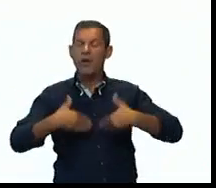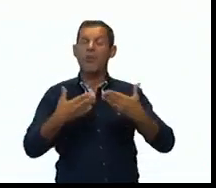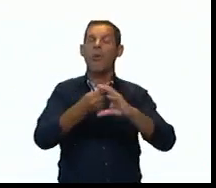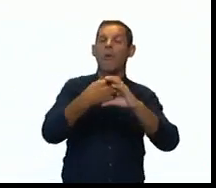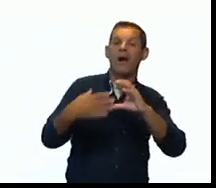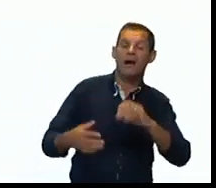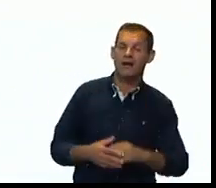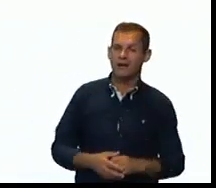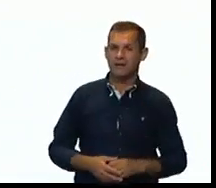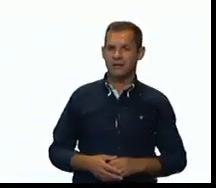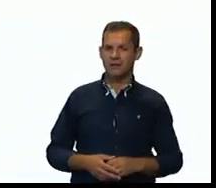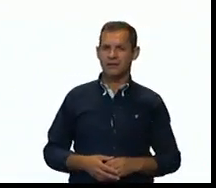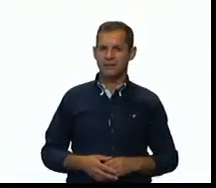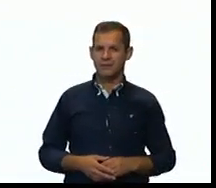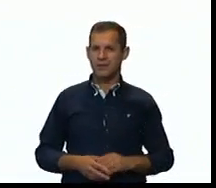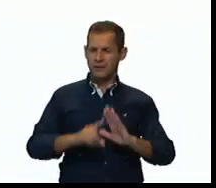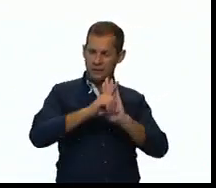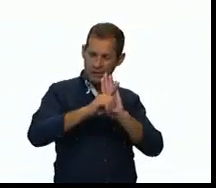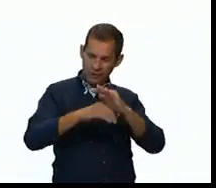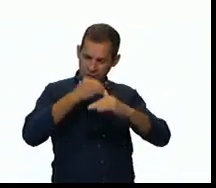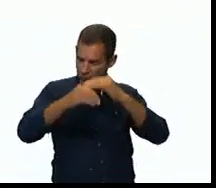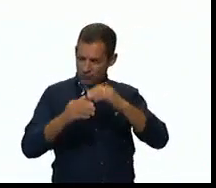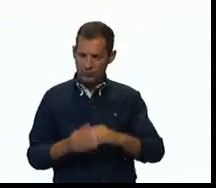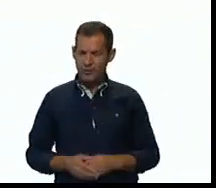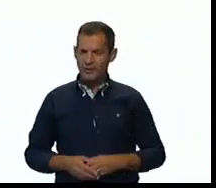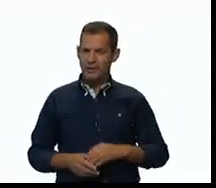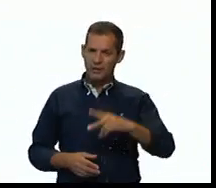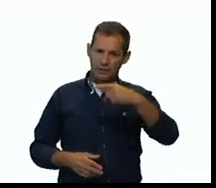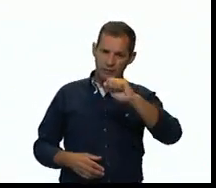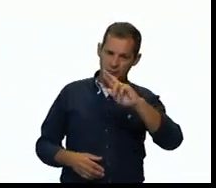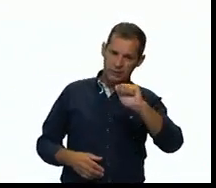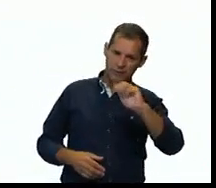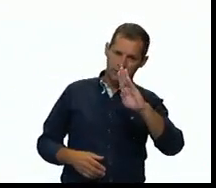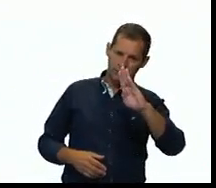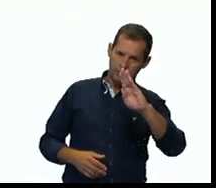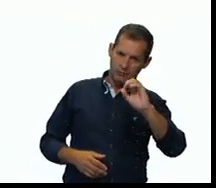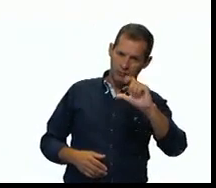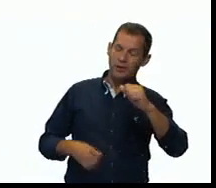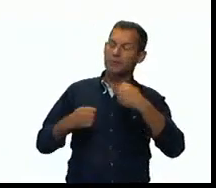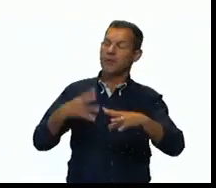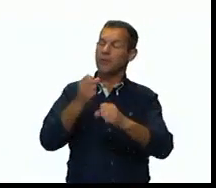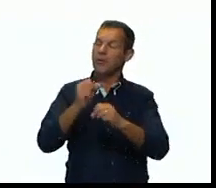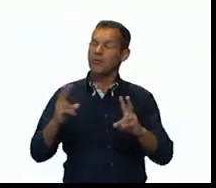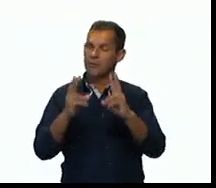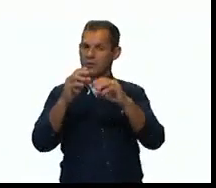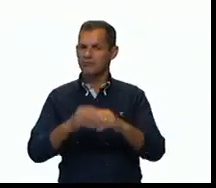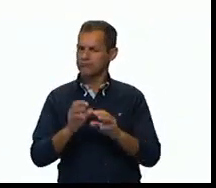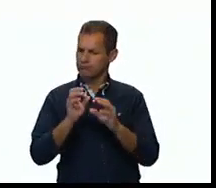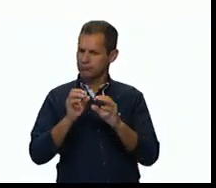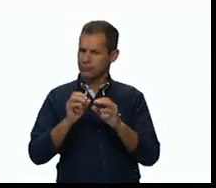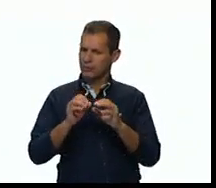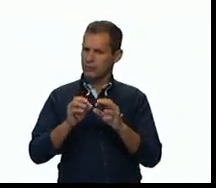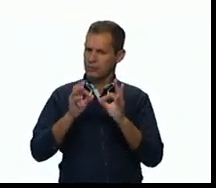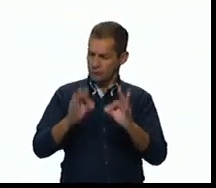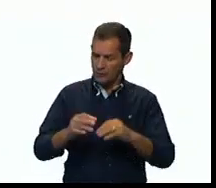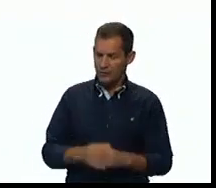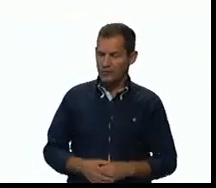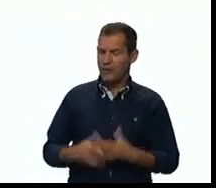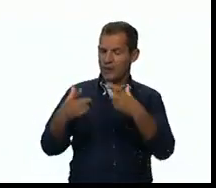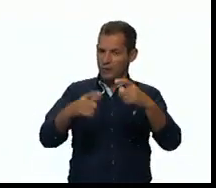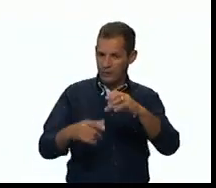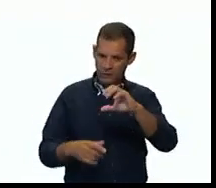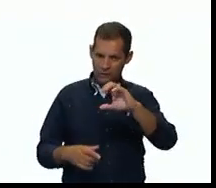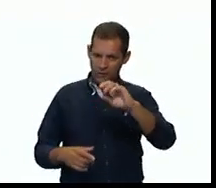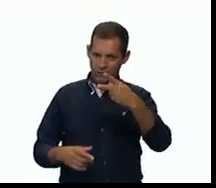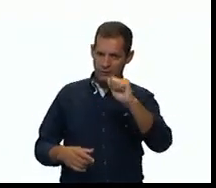é a lei de formação dessa parábola e nós precisamos calcular o valor exato dessa área da chapa.